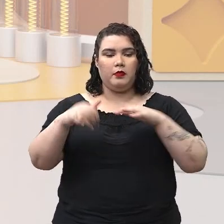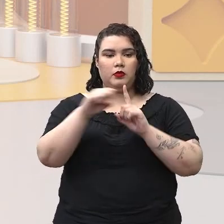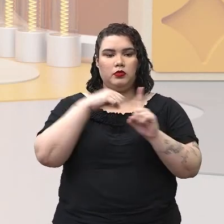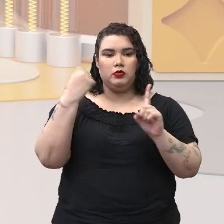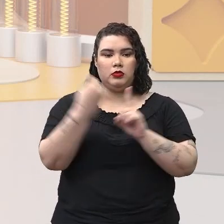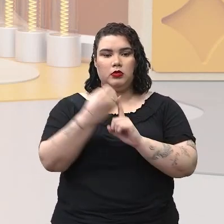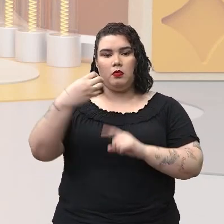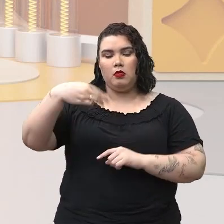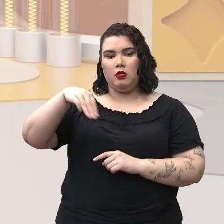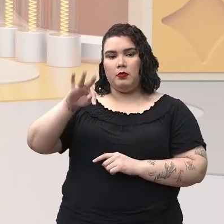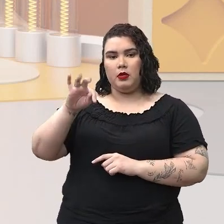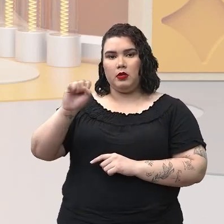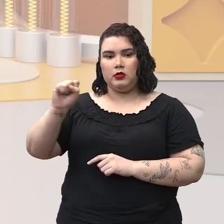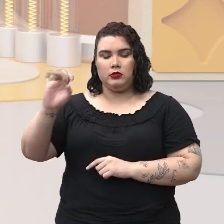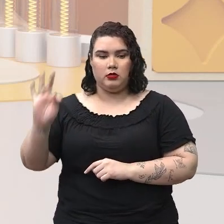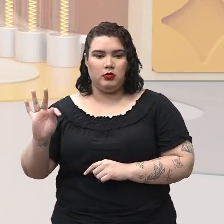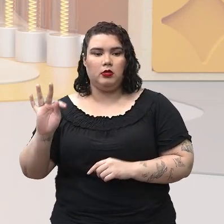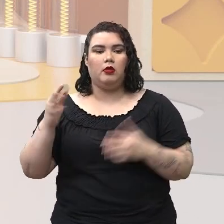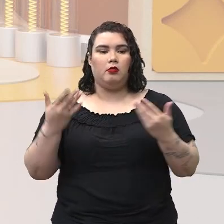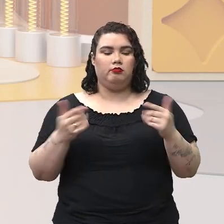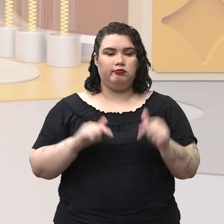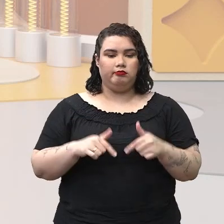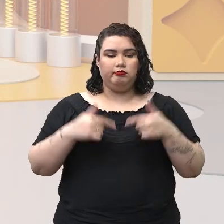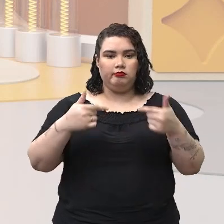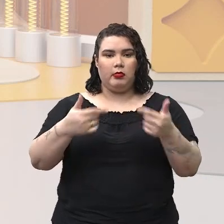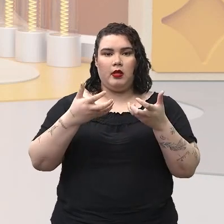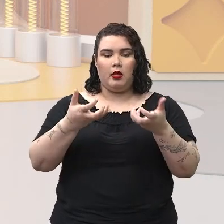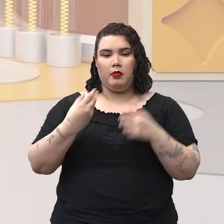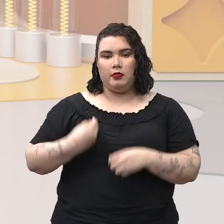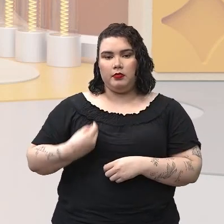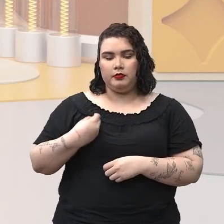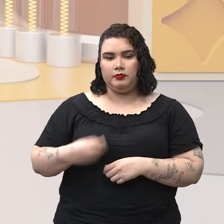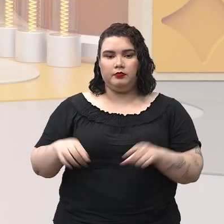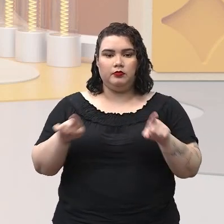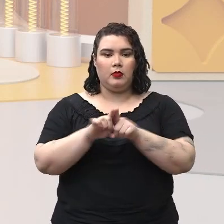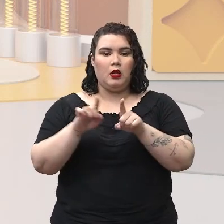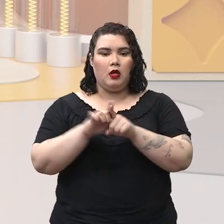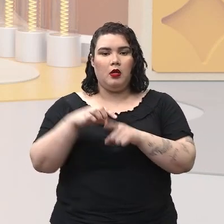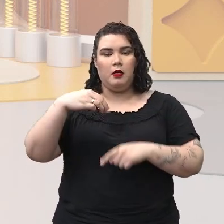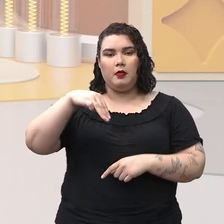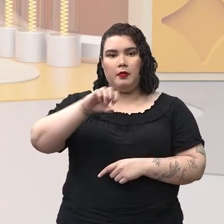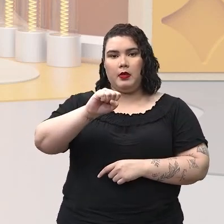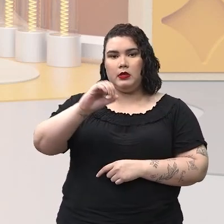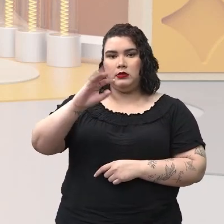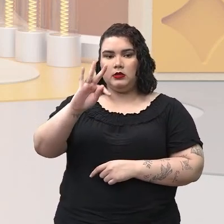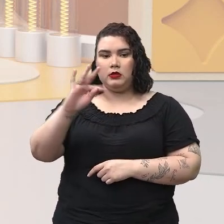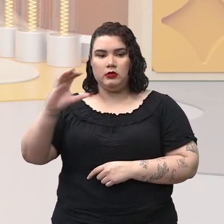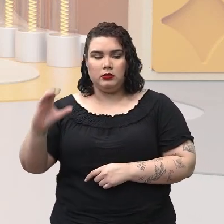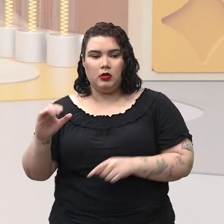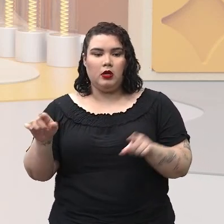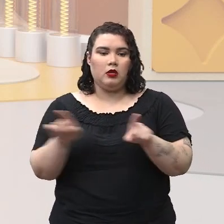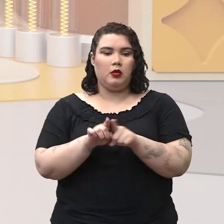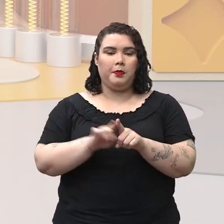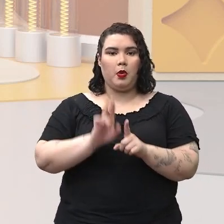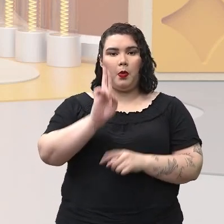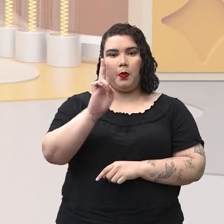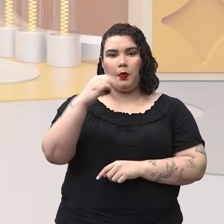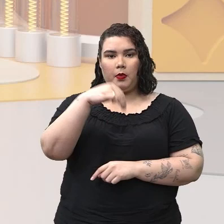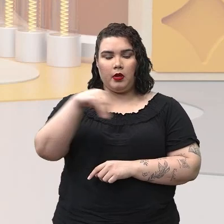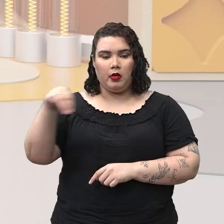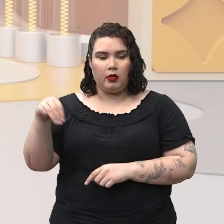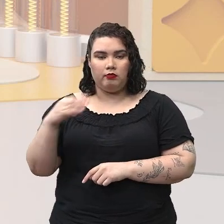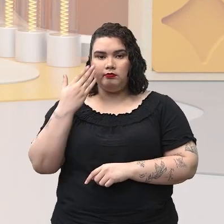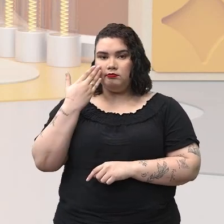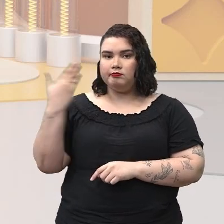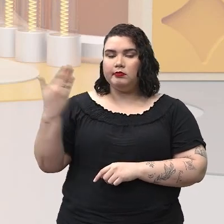também buscando, né, acesso a moradias, Movimento Sem Teto do Centro, e a união dos movimentos de moradia são